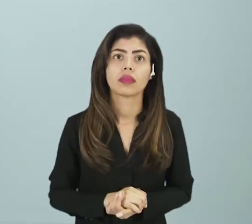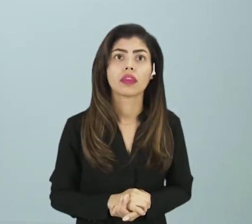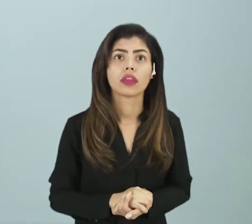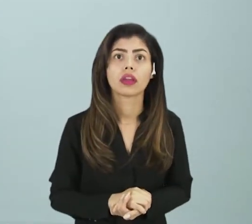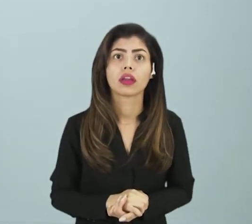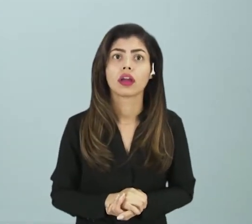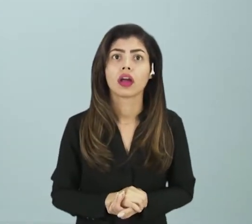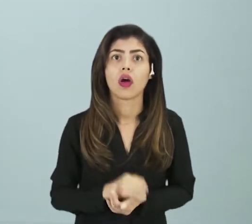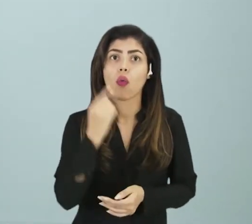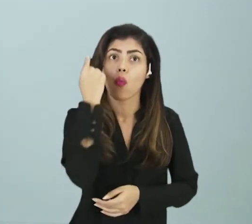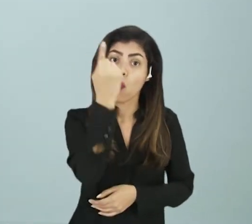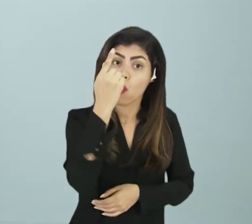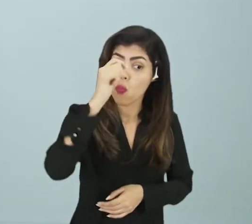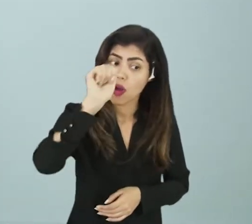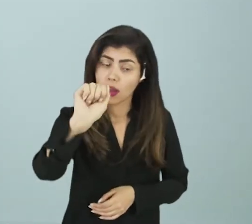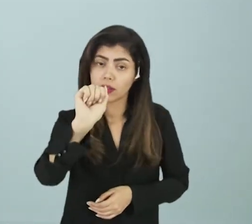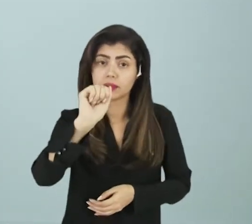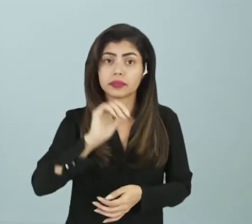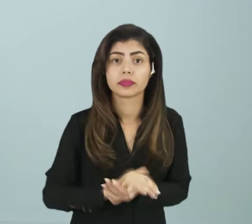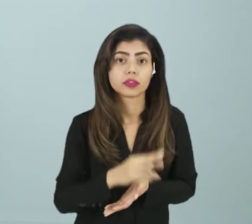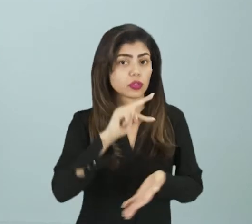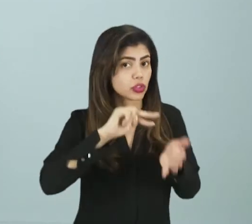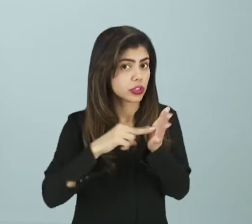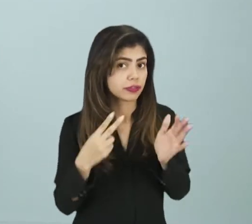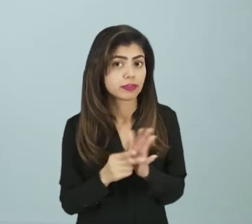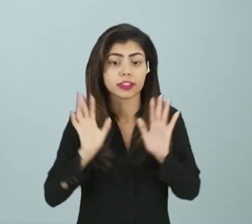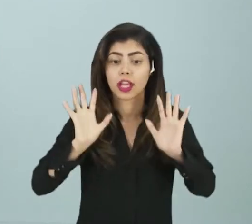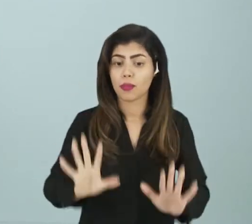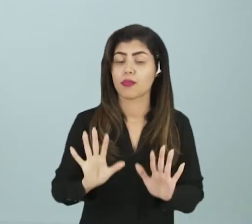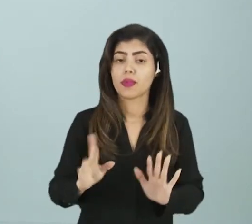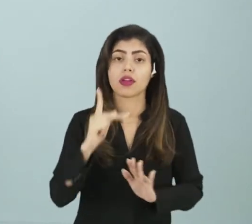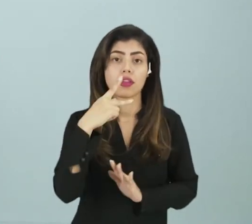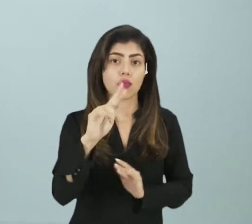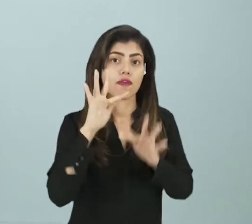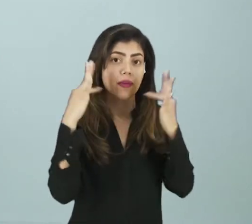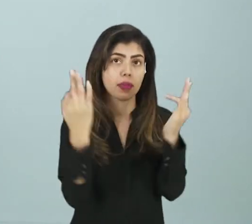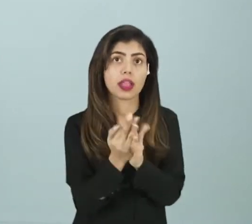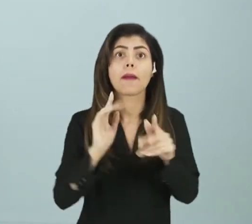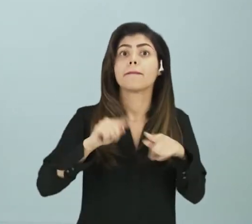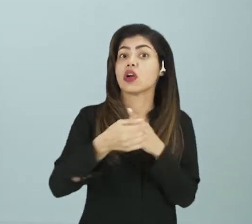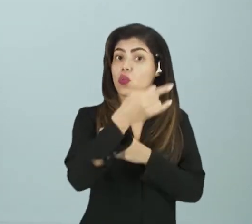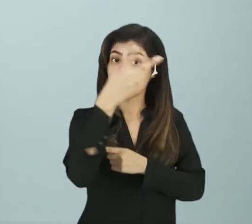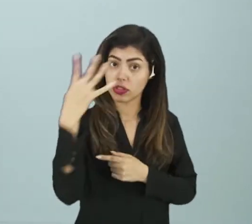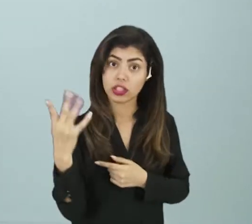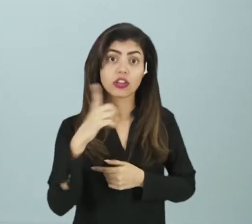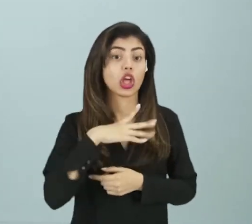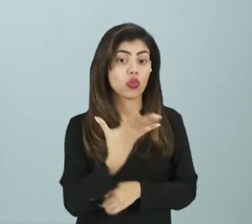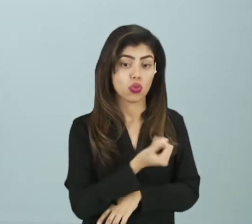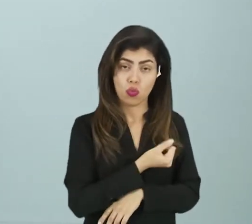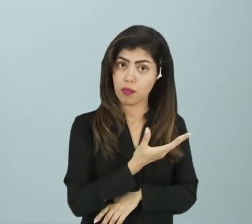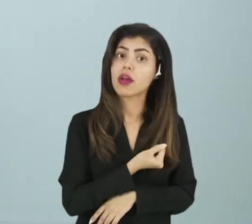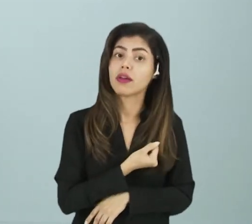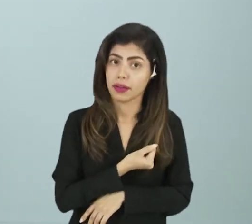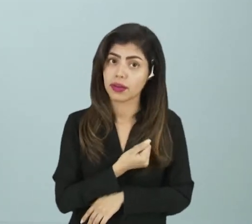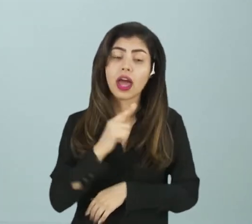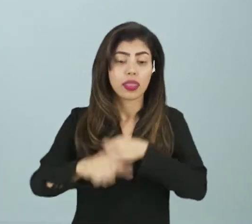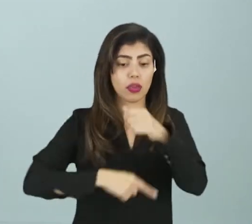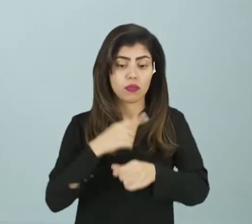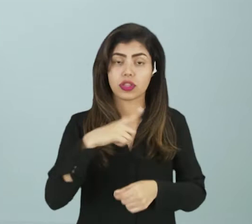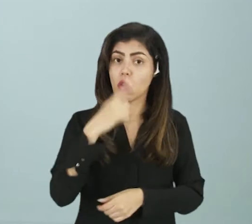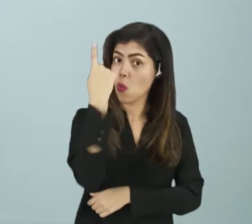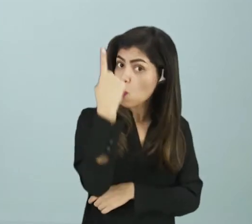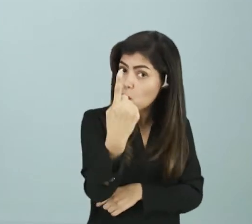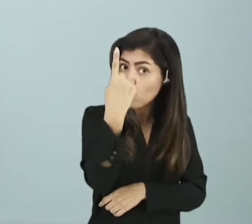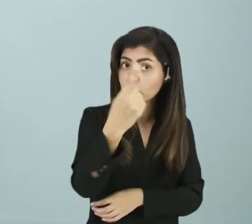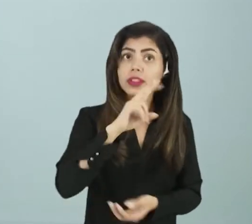cima da família um Ah não significa que ele pertence a essa família mas por conta da quantidade de número atômico ser igual